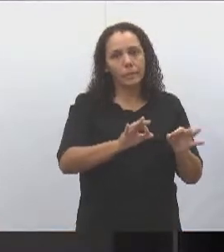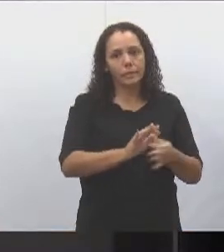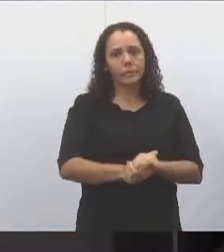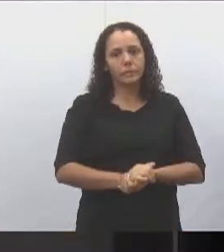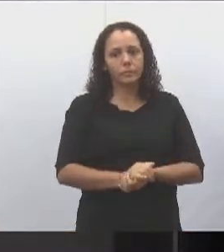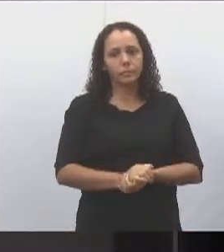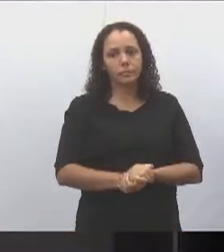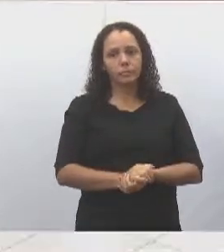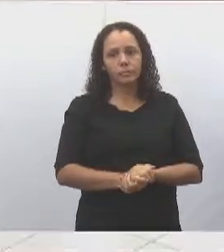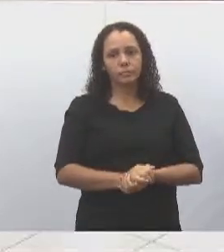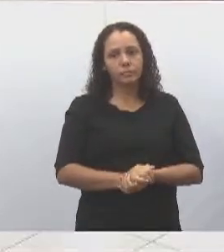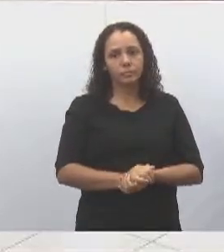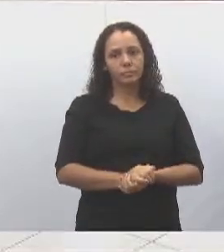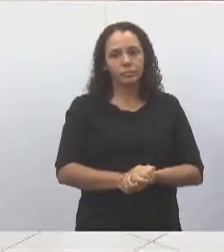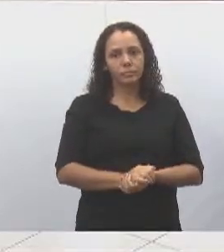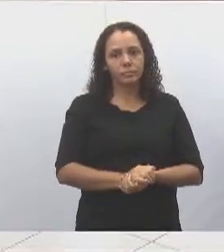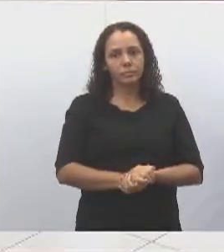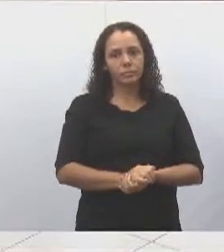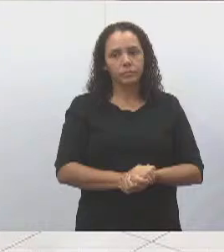vocês?